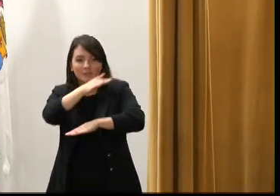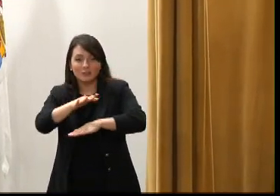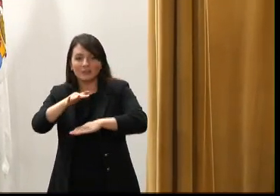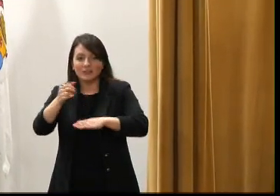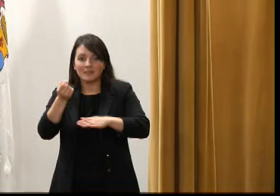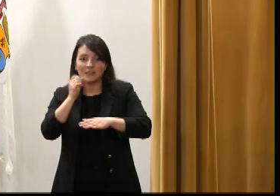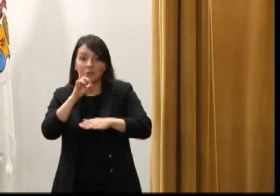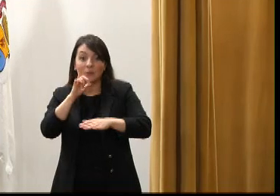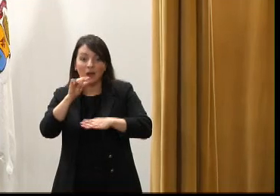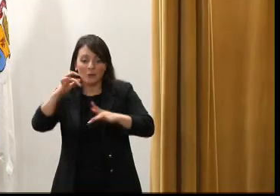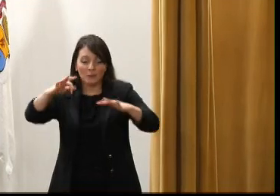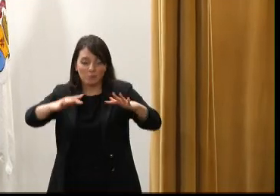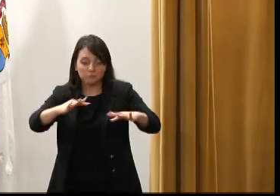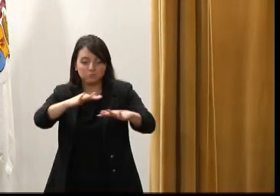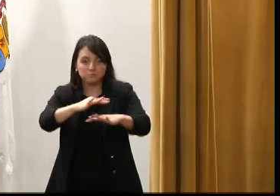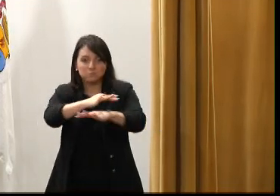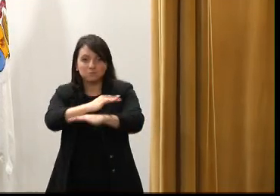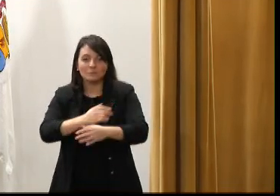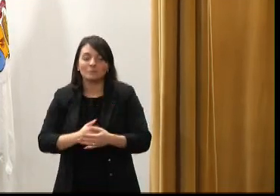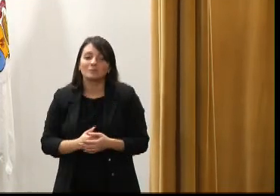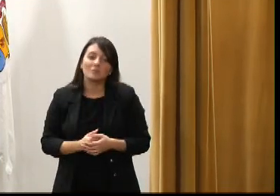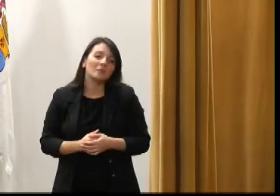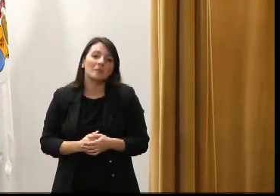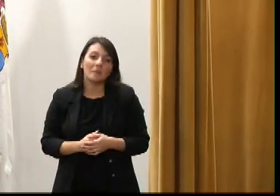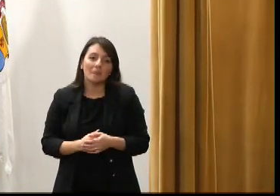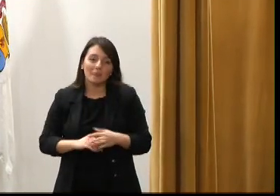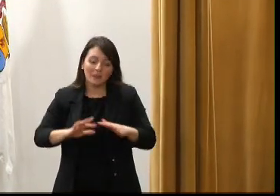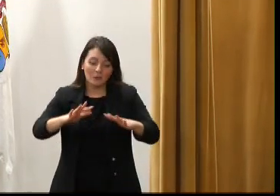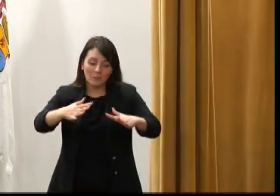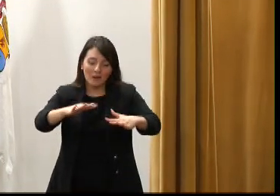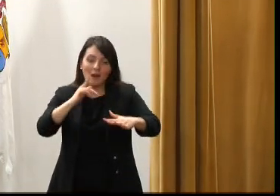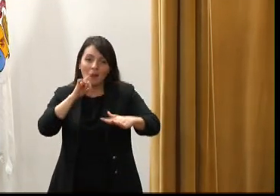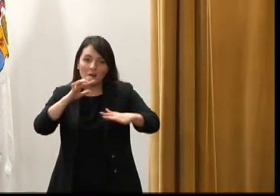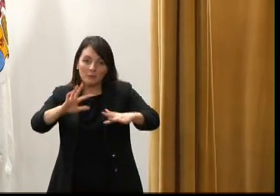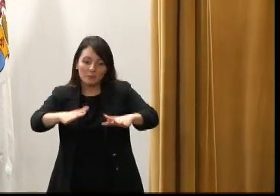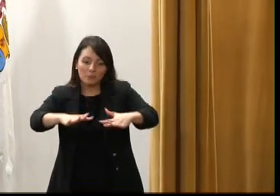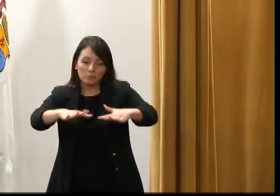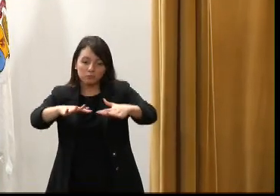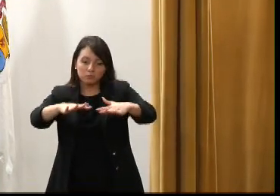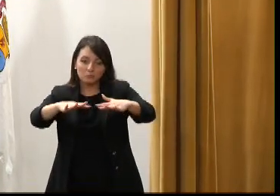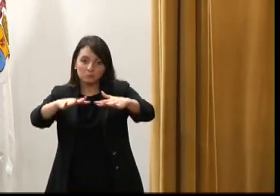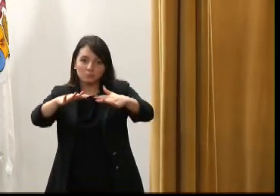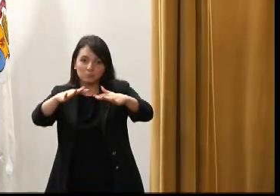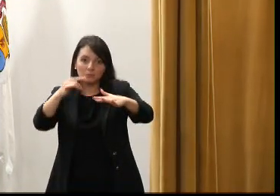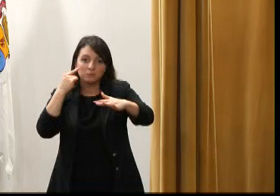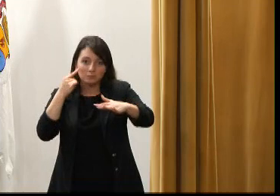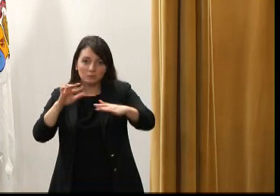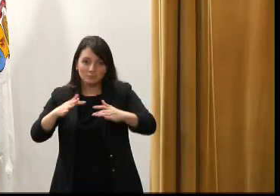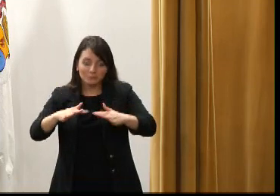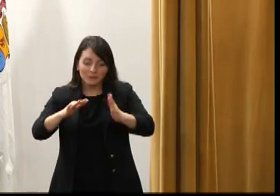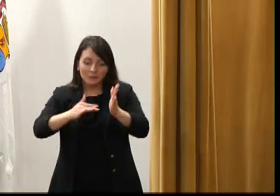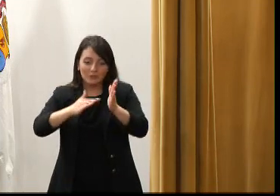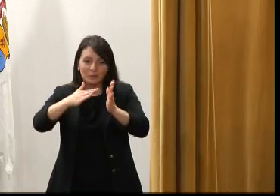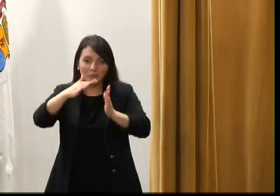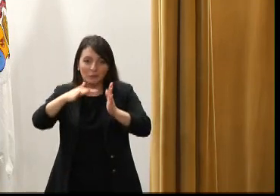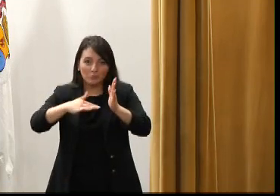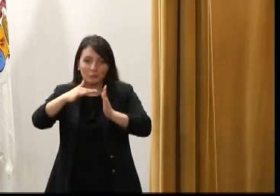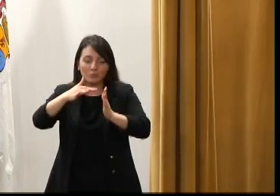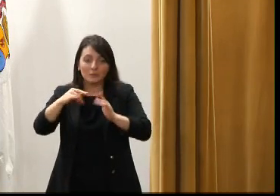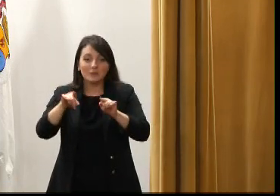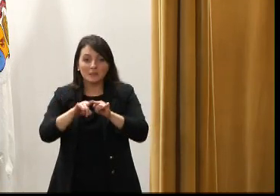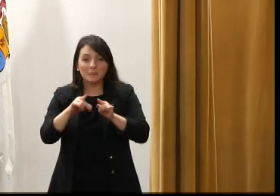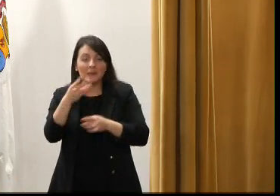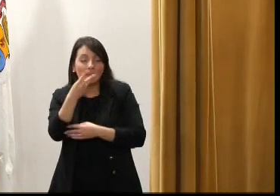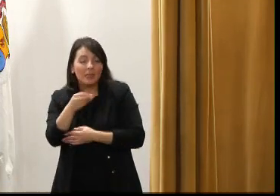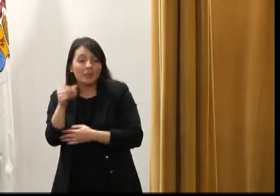mar. Ou seja, a subida do nível do mar afetará, como o professor Nelson abordou, sobre a questão salina, mas também